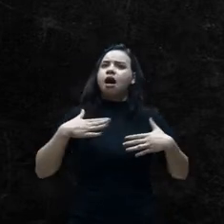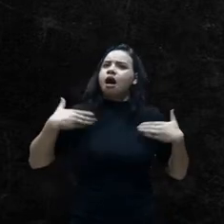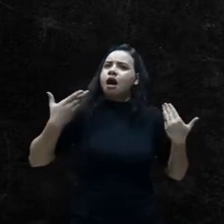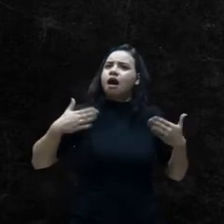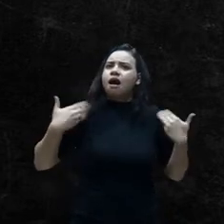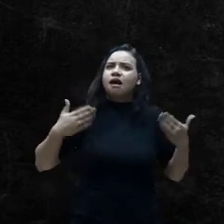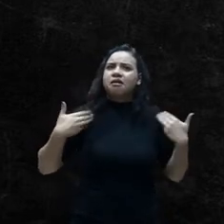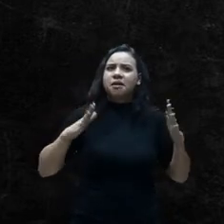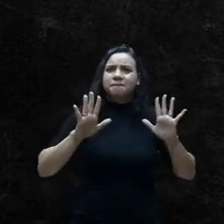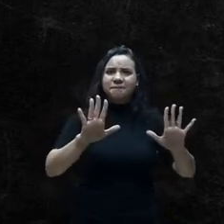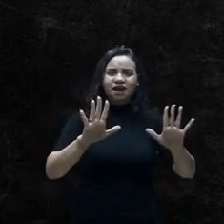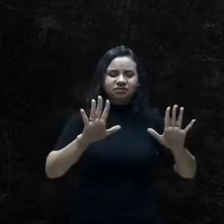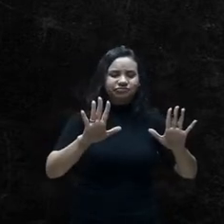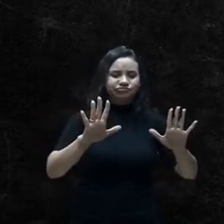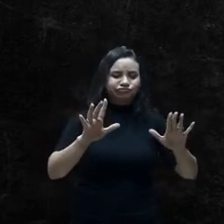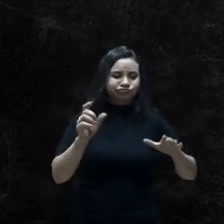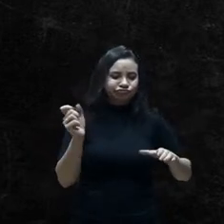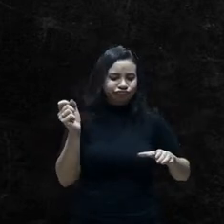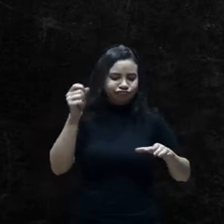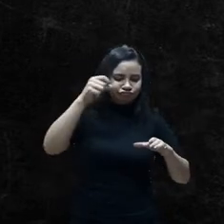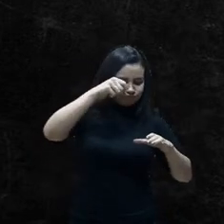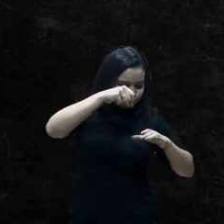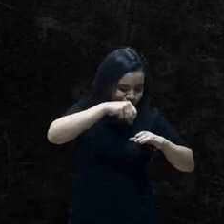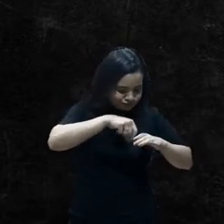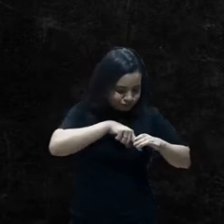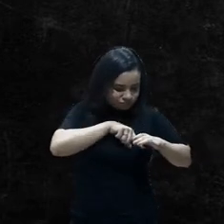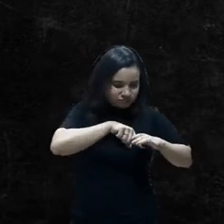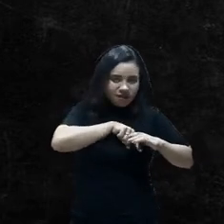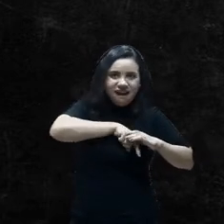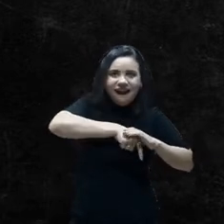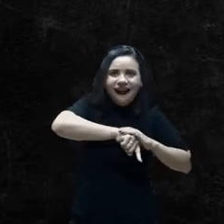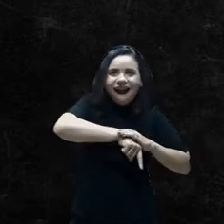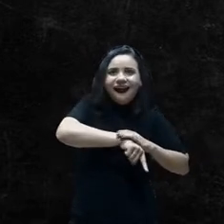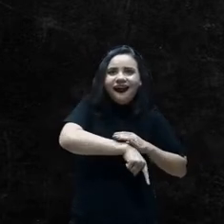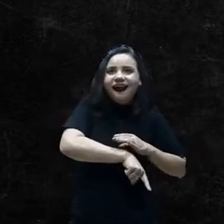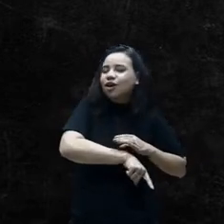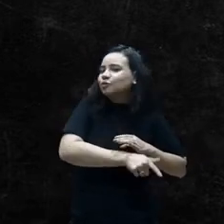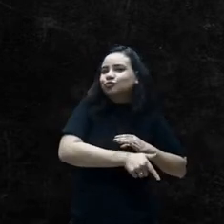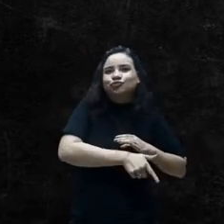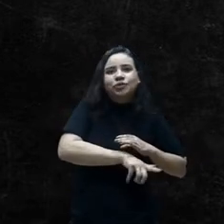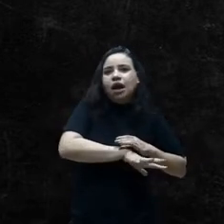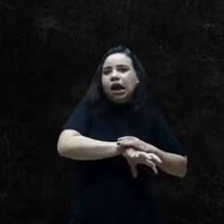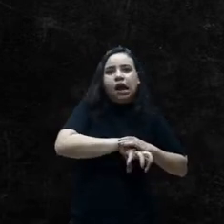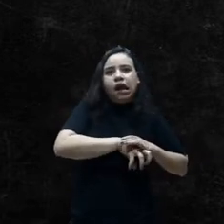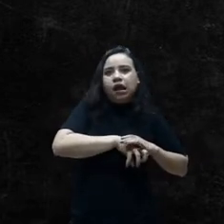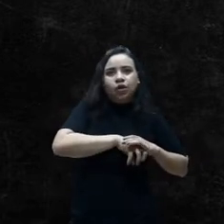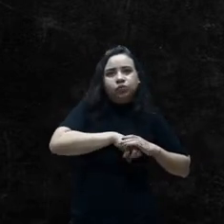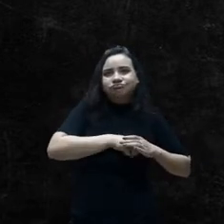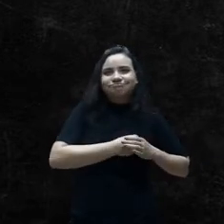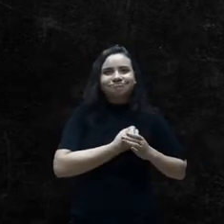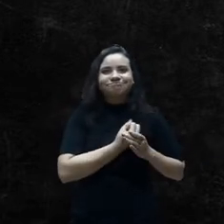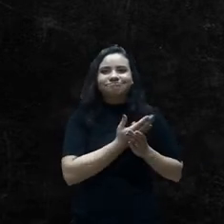mas não tem raiz. Creem apenas por algum tempo e na hora da provação se